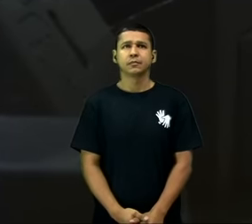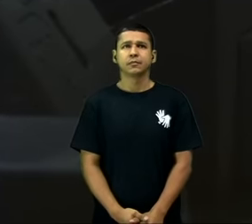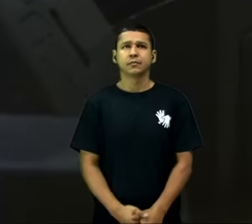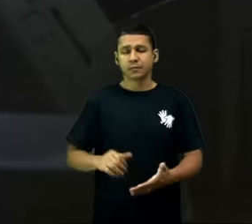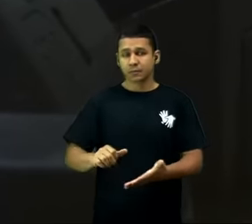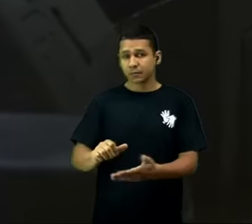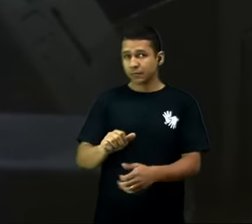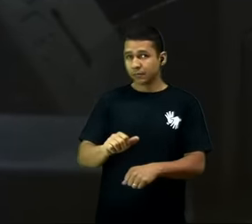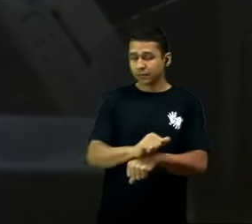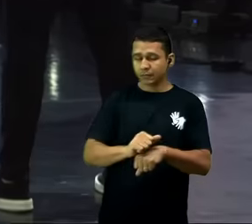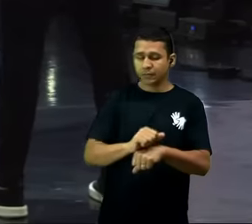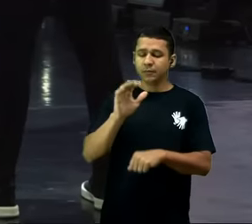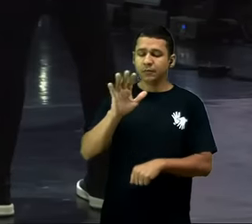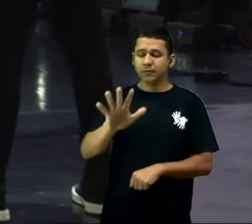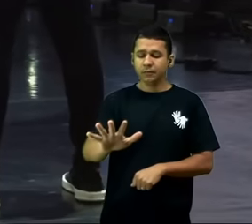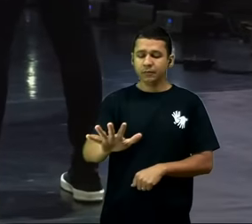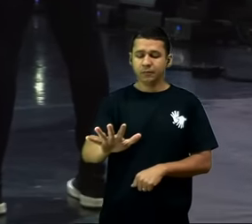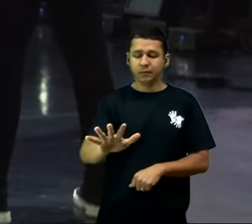Abraão estende a mão